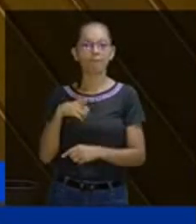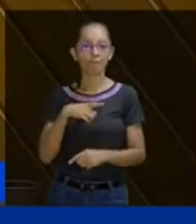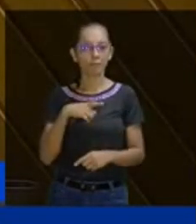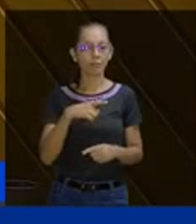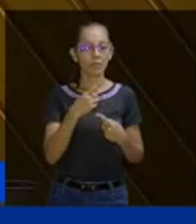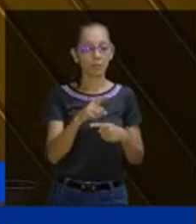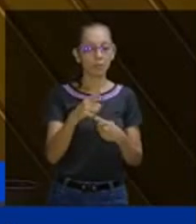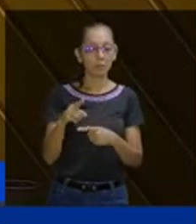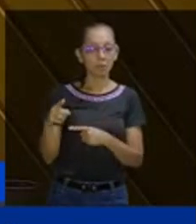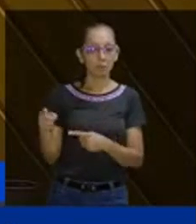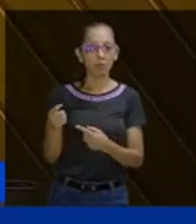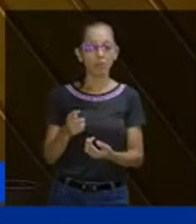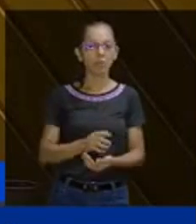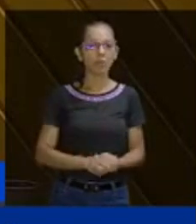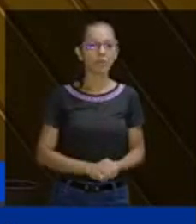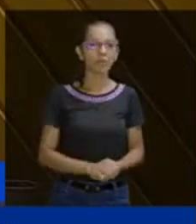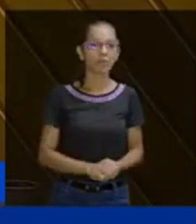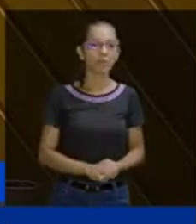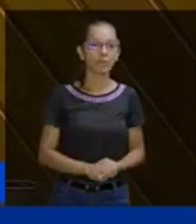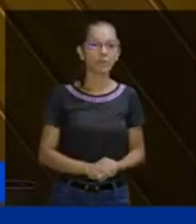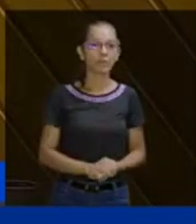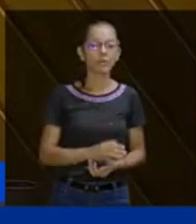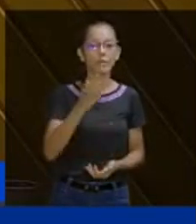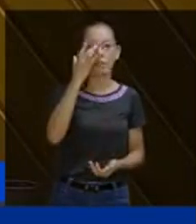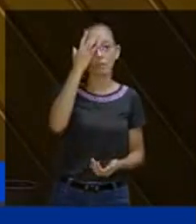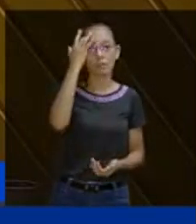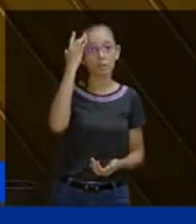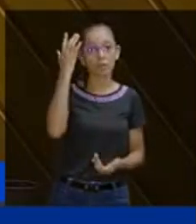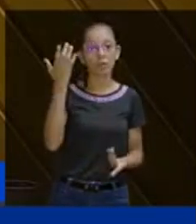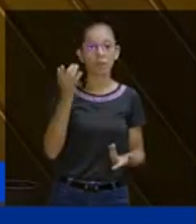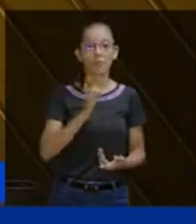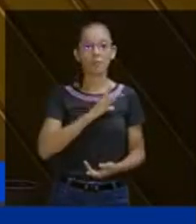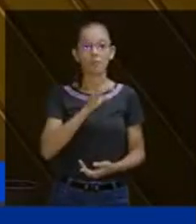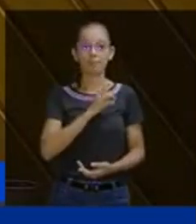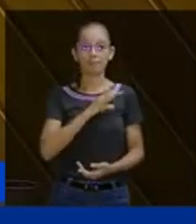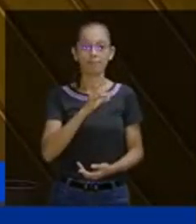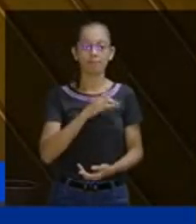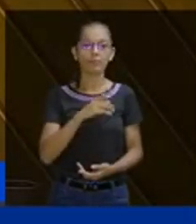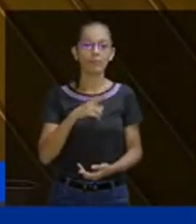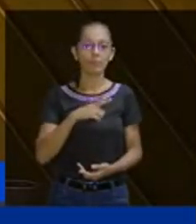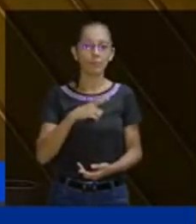que moradores têm por sua própria segurança.